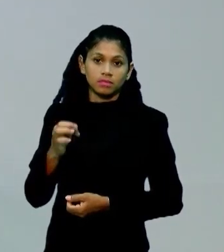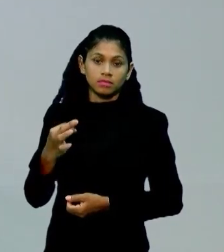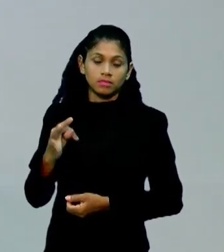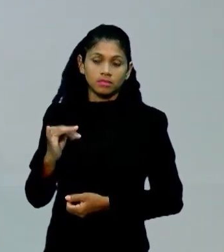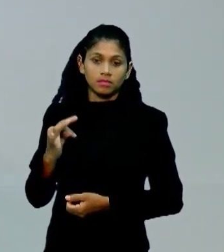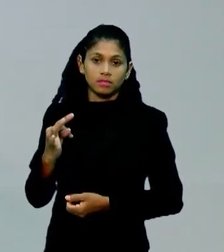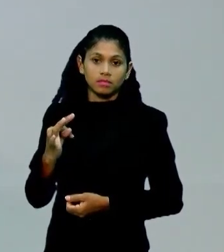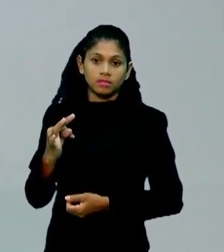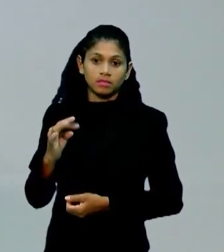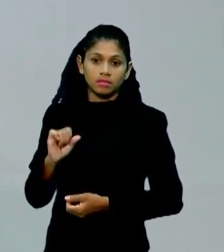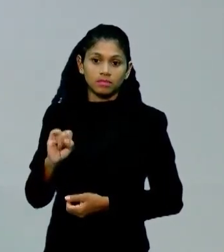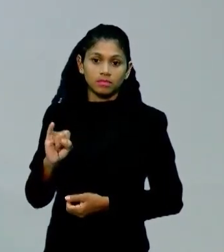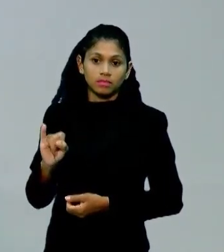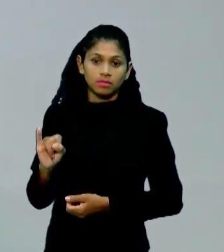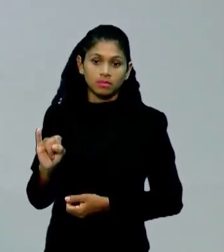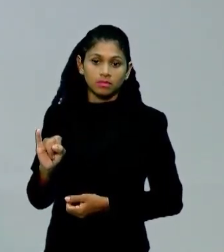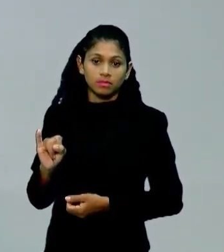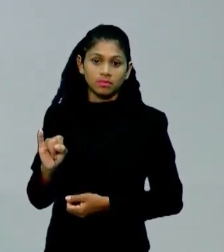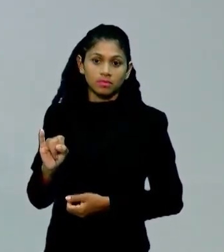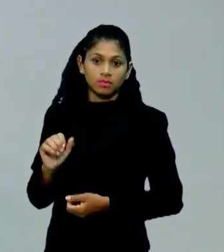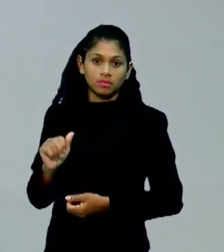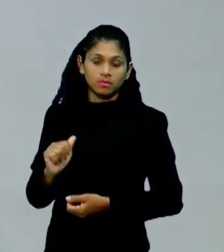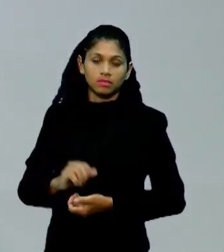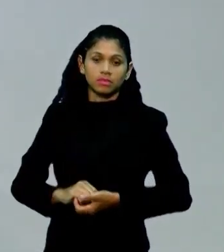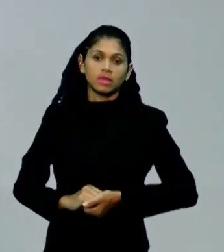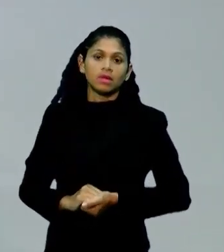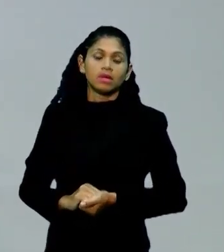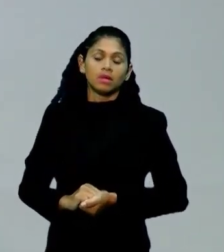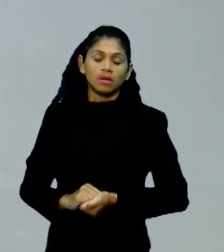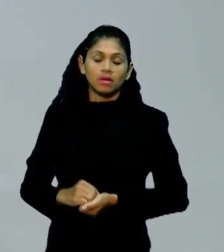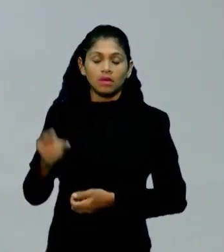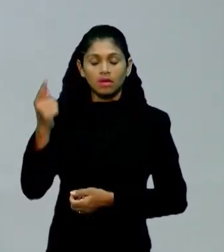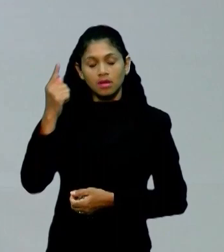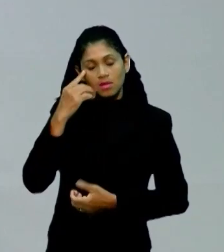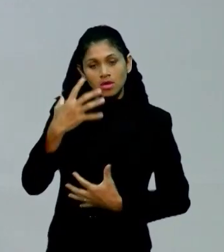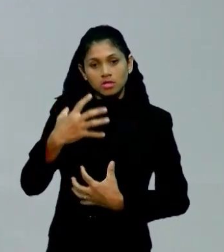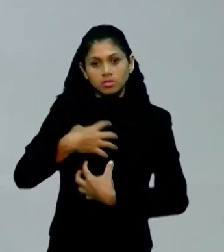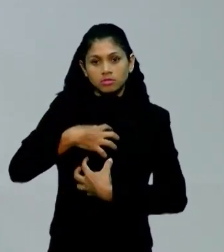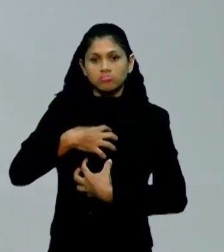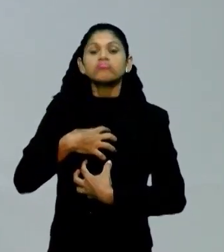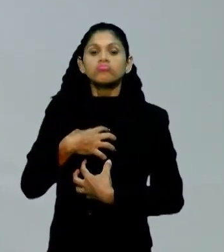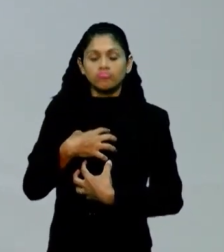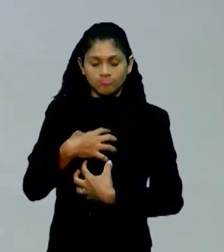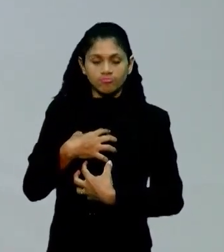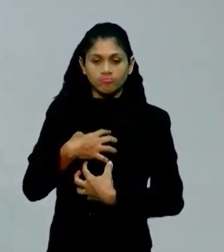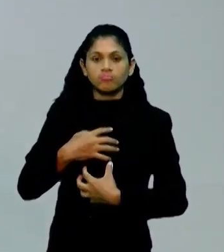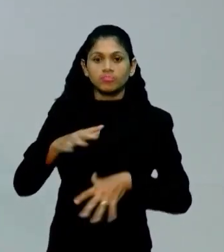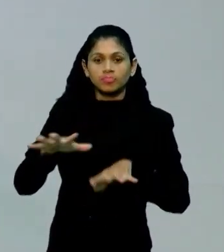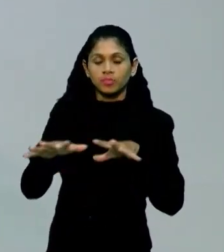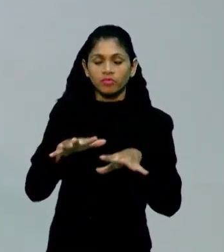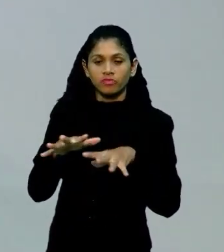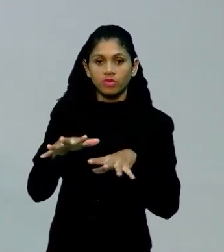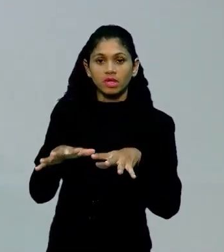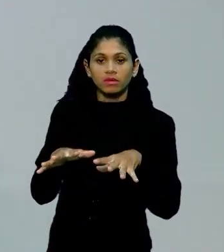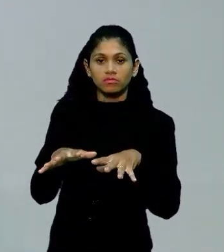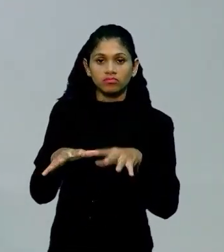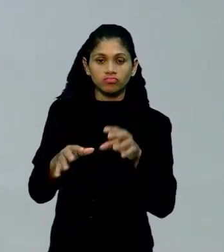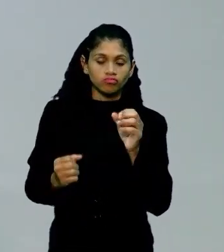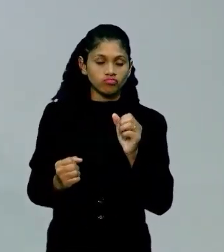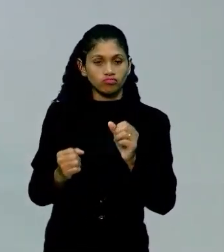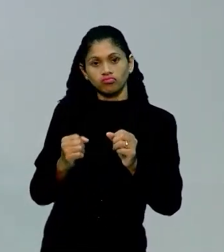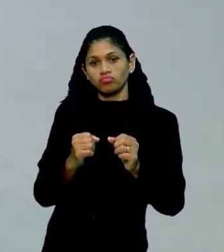cisia ali a parte da cesia é a parte do sentido então é sentir o movimento e como ele vai nos